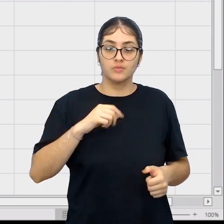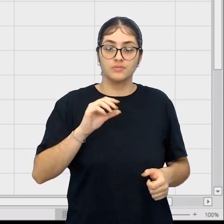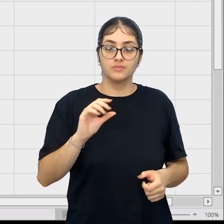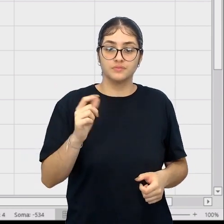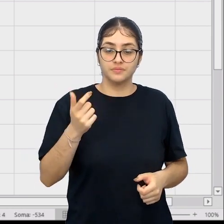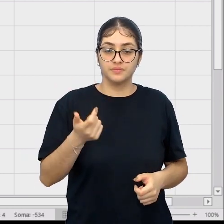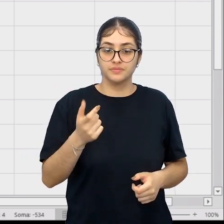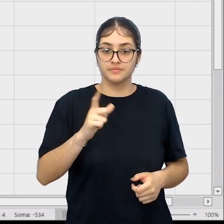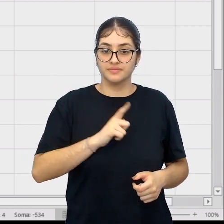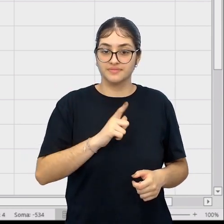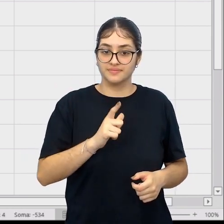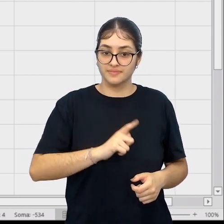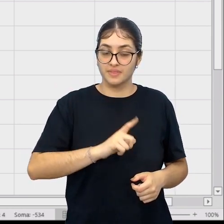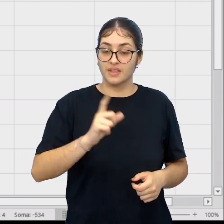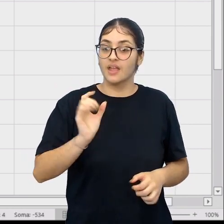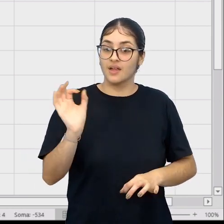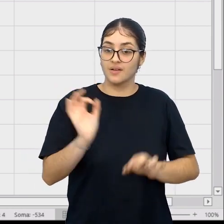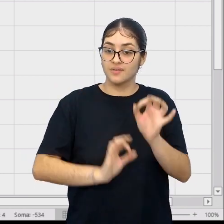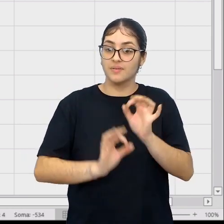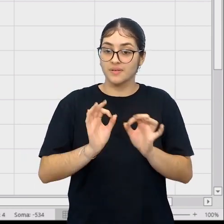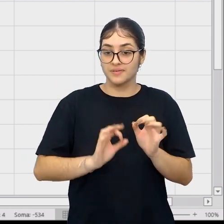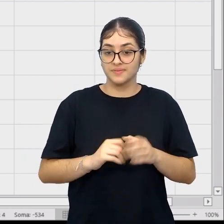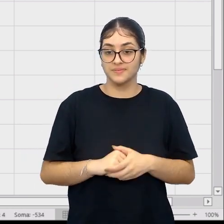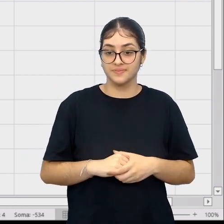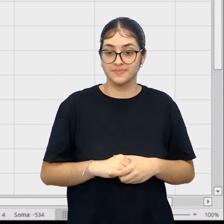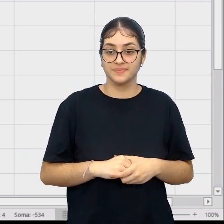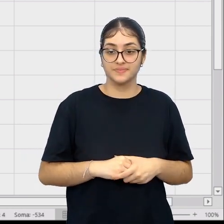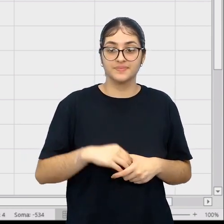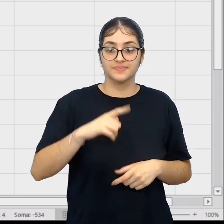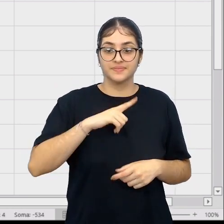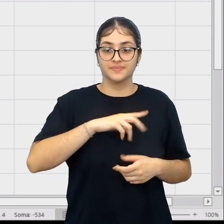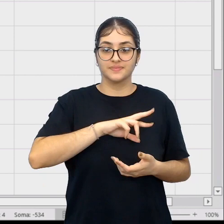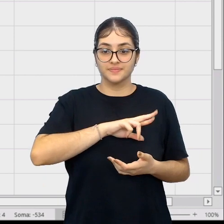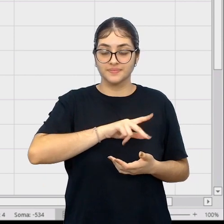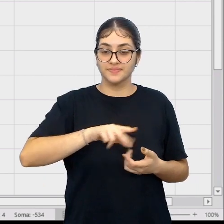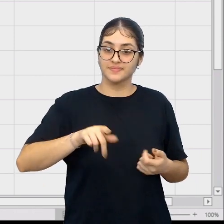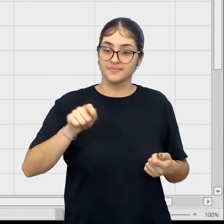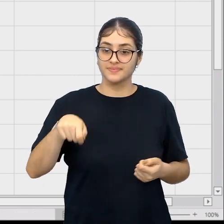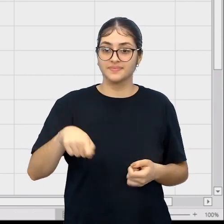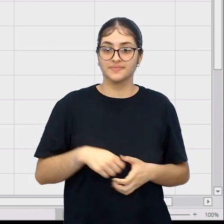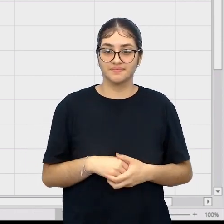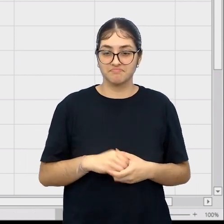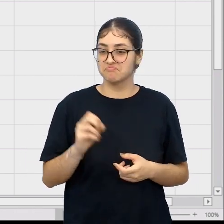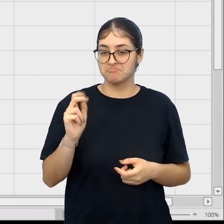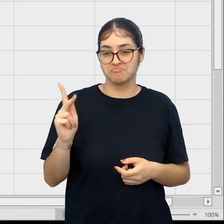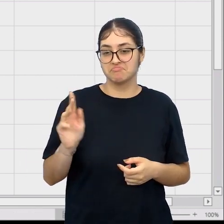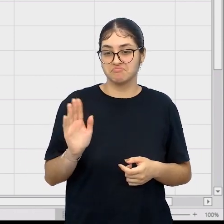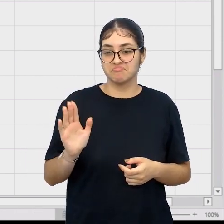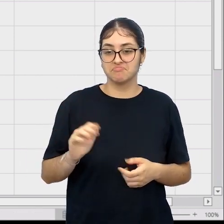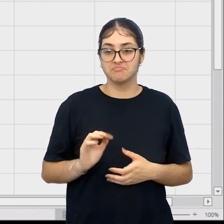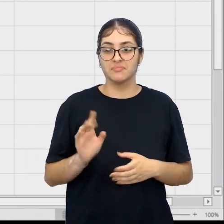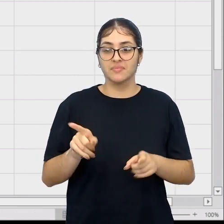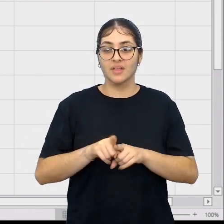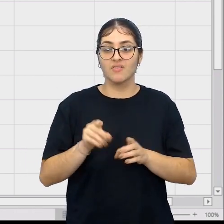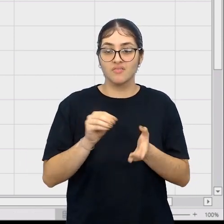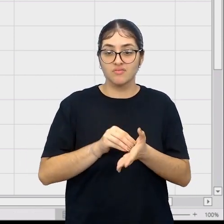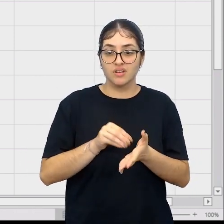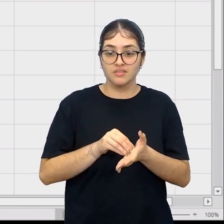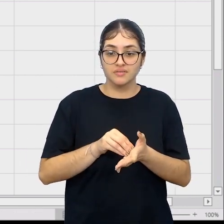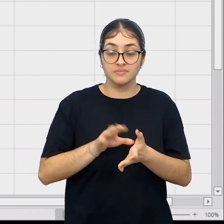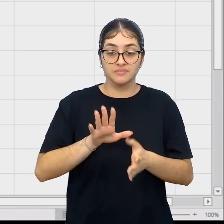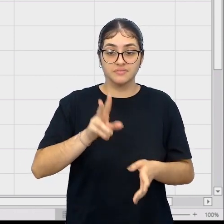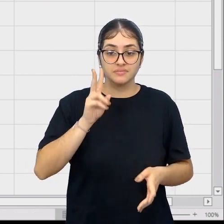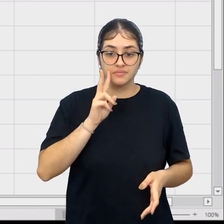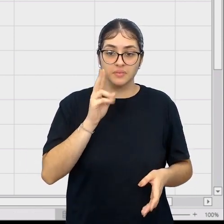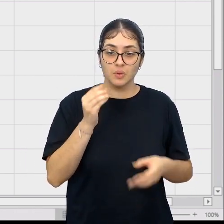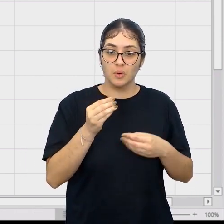vai optar em arrastar, E né? puxa. Eu também prefiro arrastar. Imagina se tivesse um monte de valor, só Nossa, 5, ok. Pois é. Tá bom. Agora tá faltando o total aqui, porque, Isso. lembra,